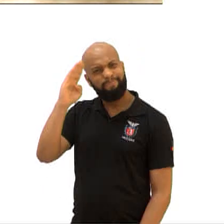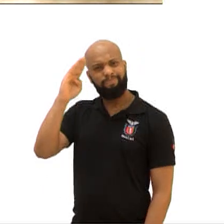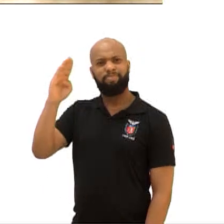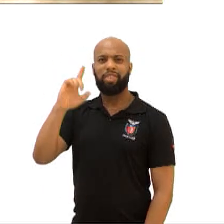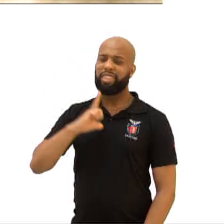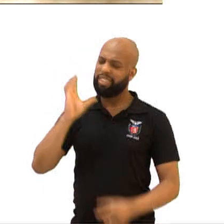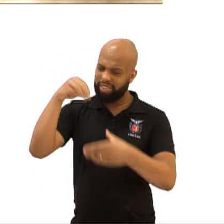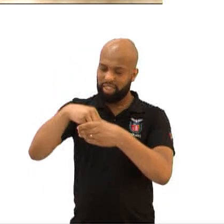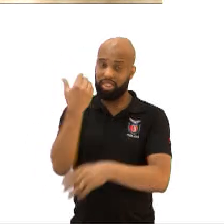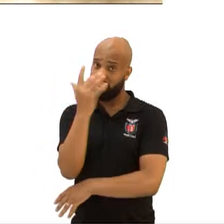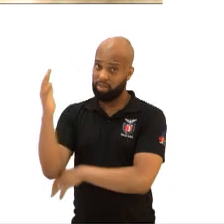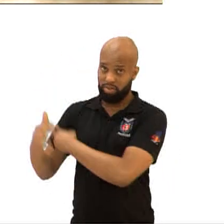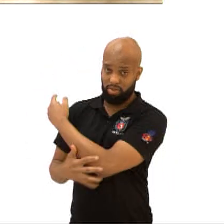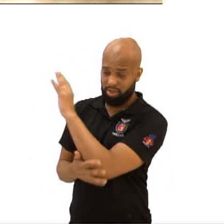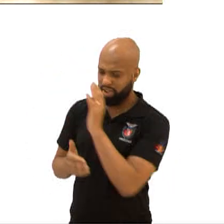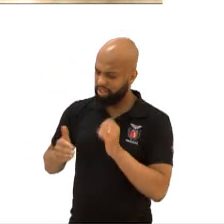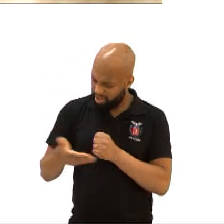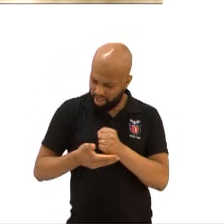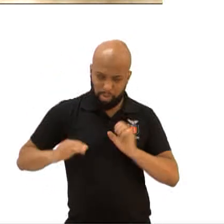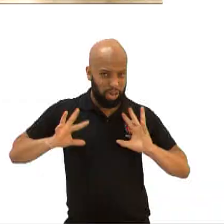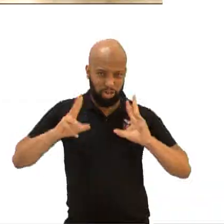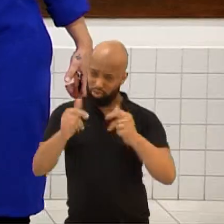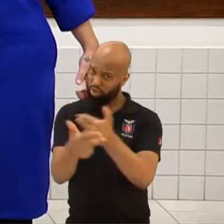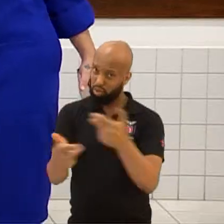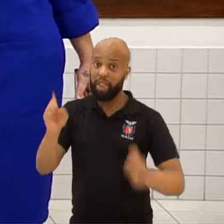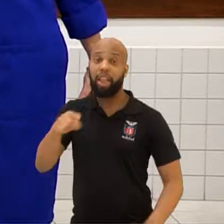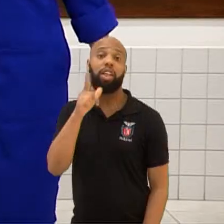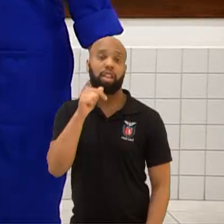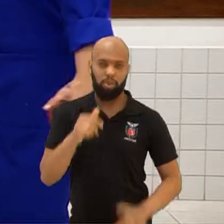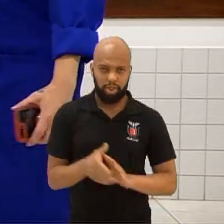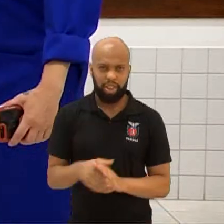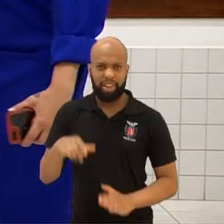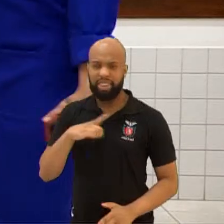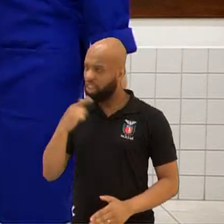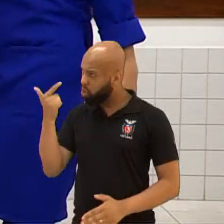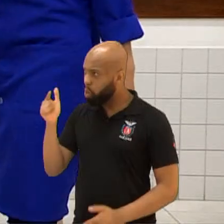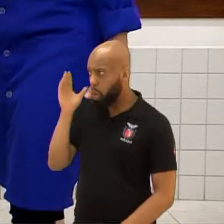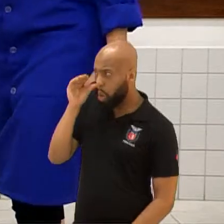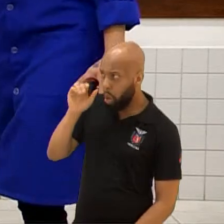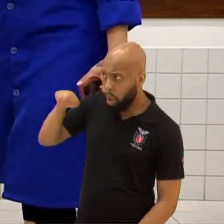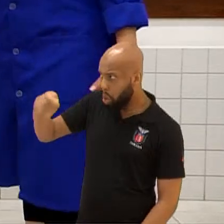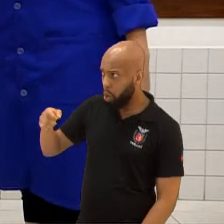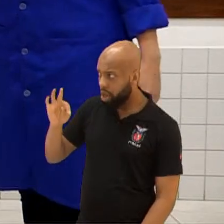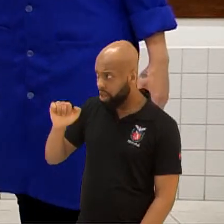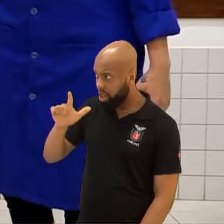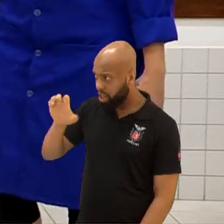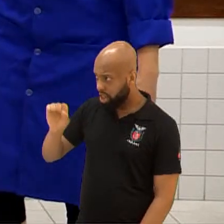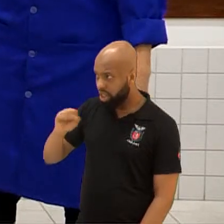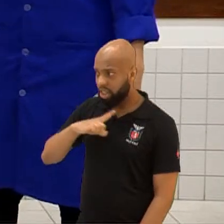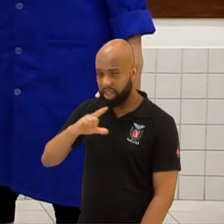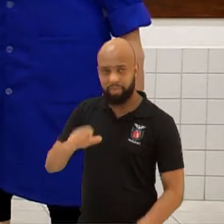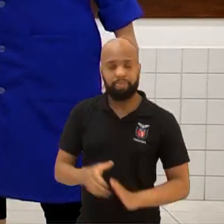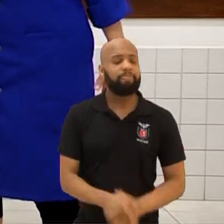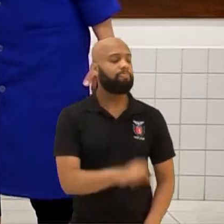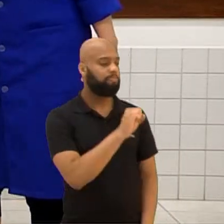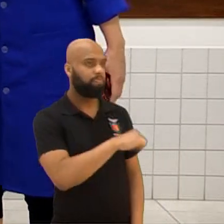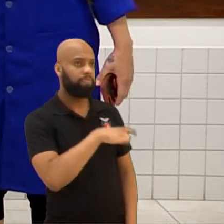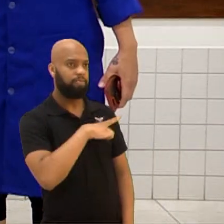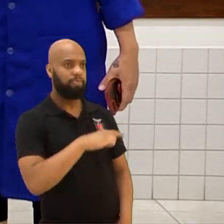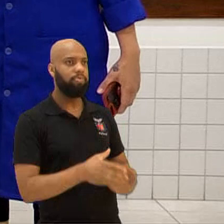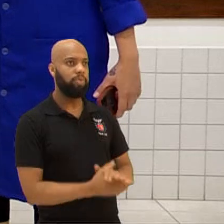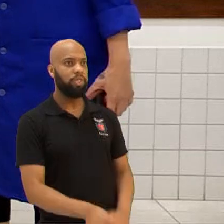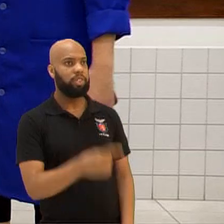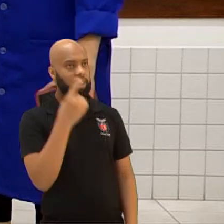da natureza e é a essência de todas as coisas. Temos, professor, mais alguma curiosidade aí sobre Tales? Temos sim, Suelen. Olha